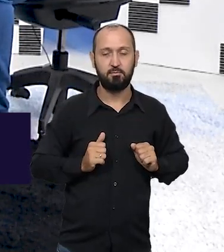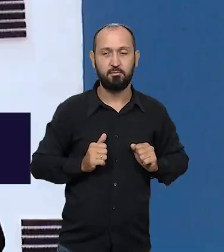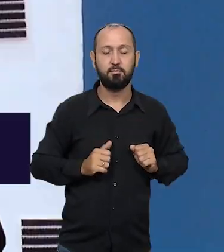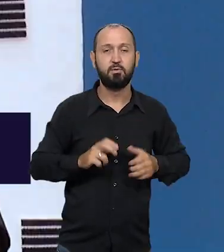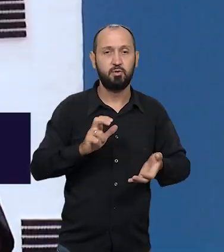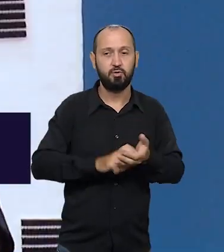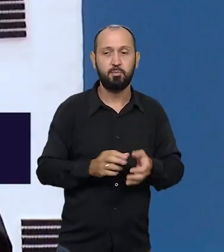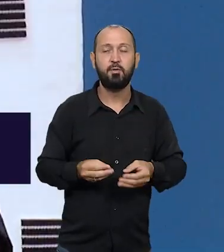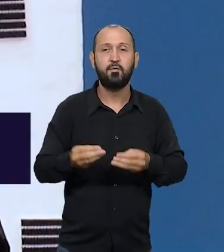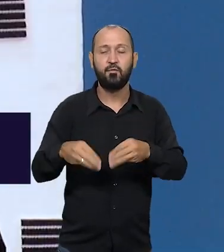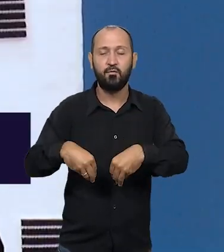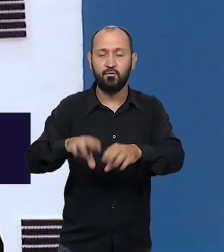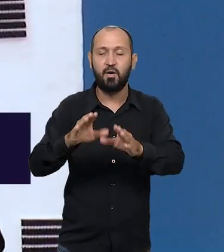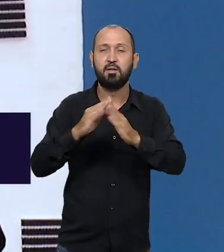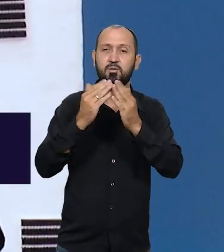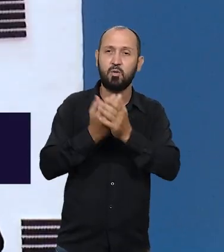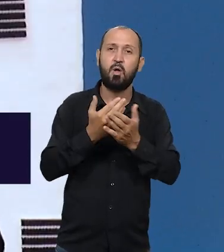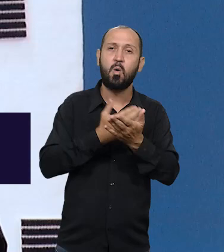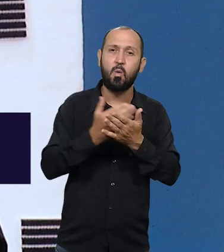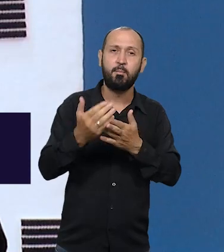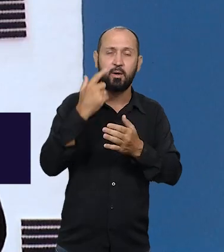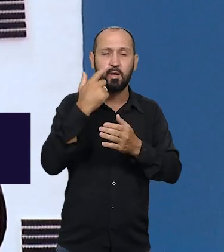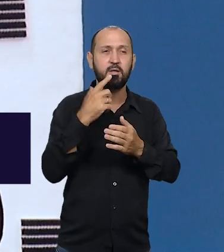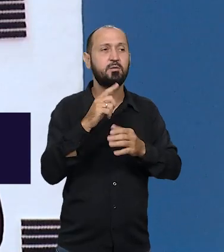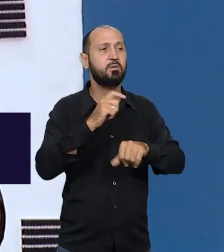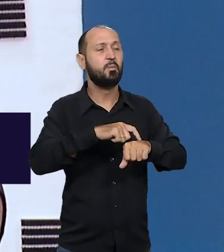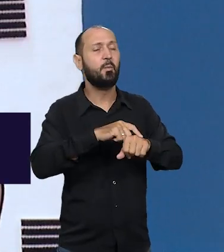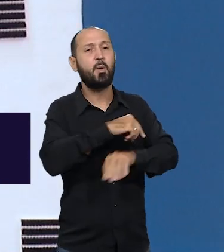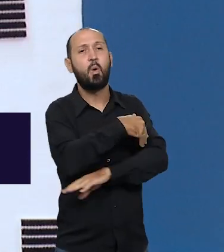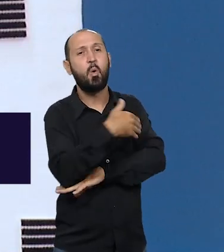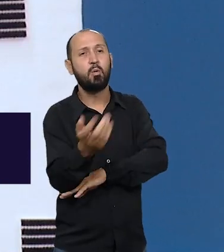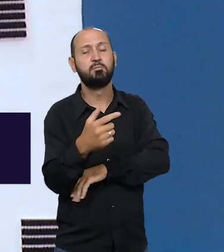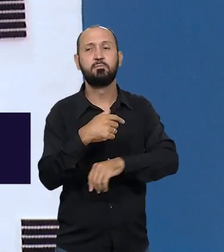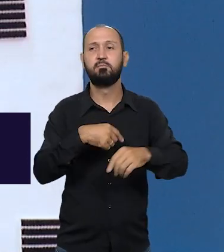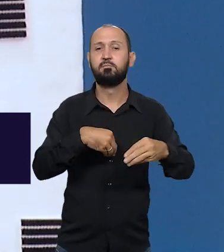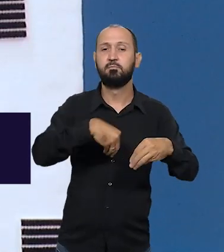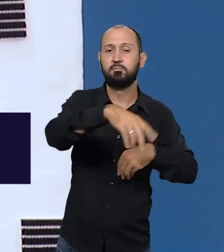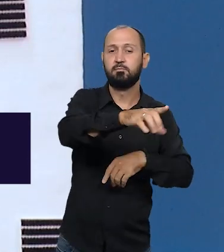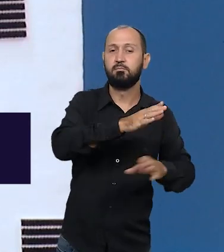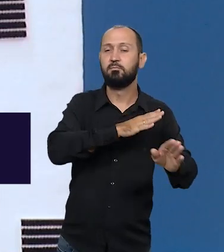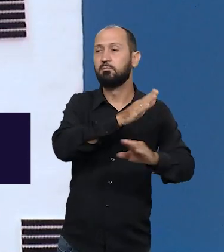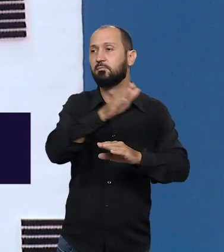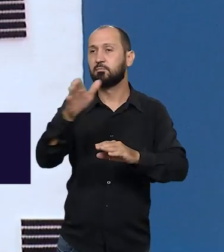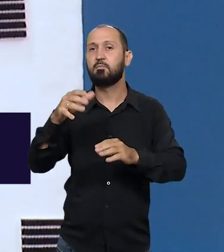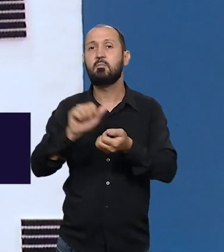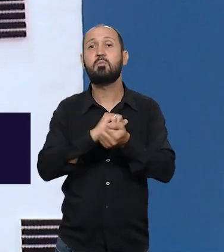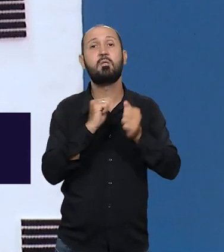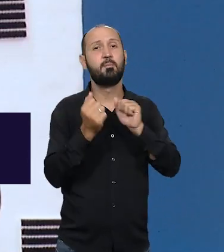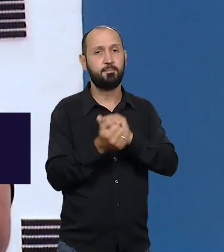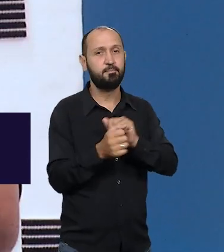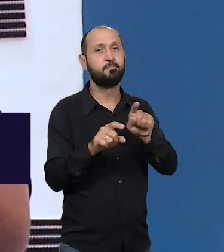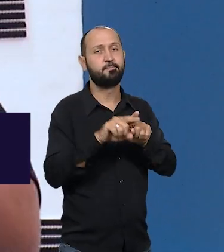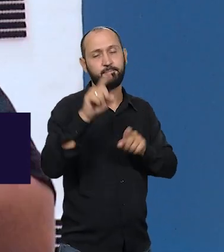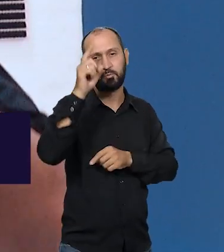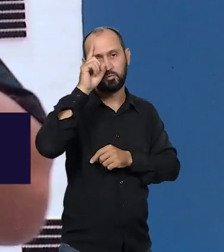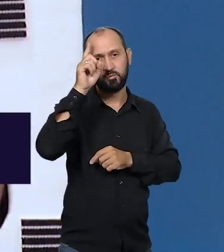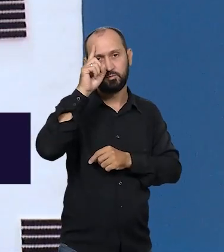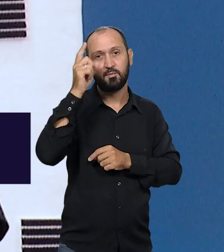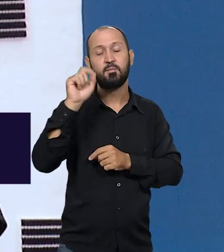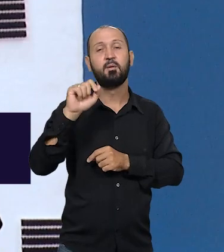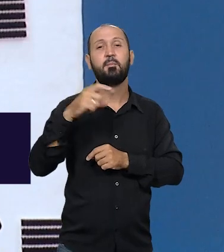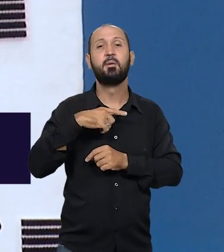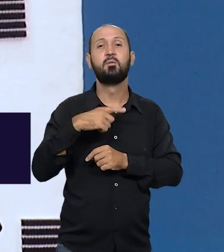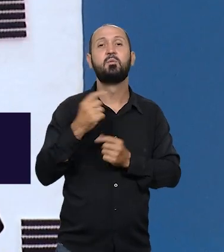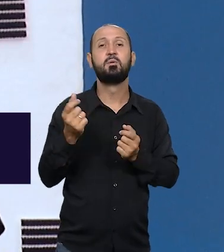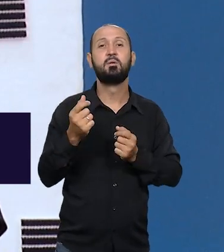depois começa toda a lógica de contraturno. Então, assim, também a gente tem que se adaptar a essa rotina deles para não jogar a nossa